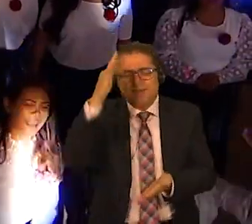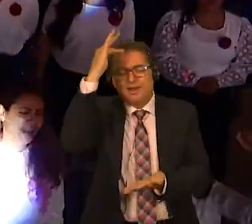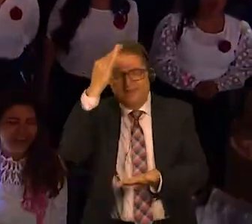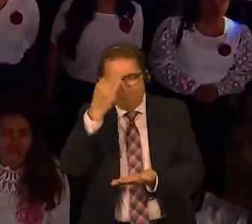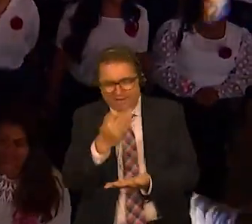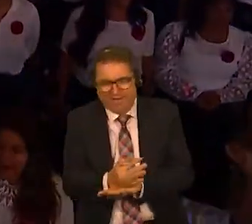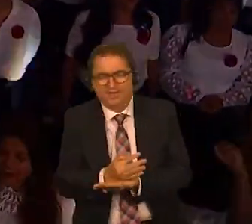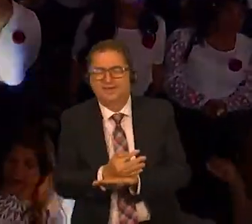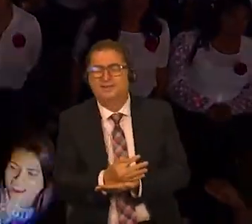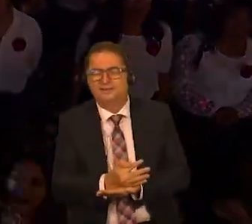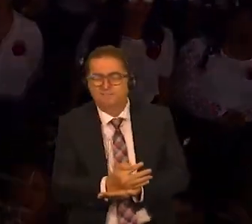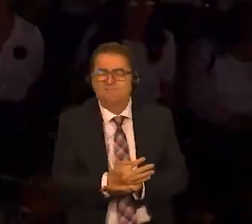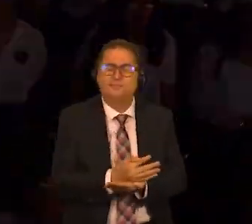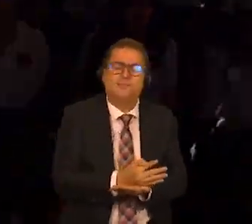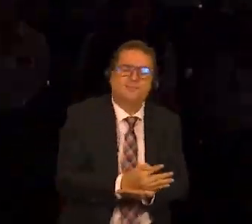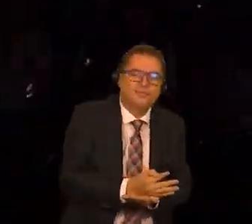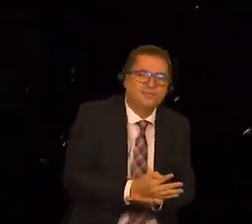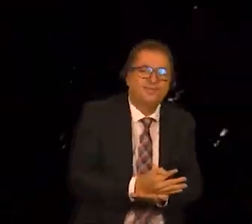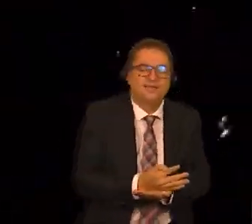Chegamos pela fé,